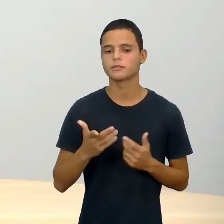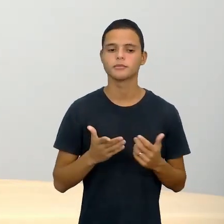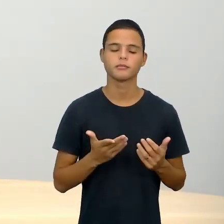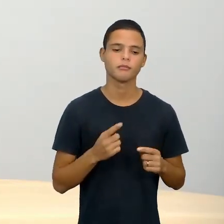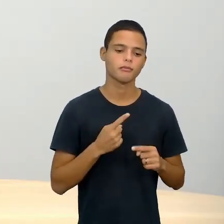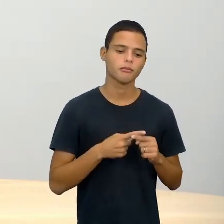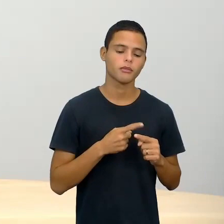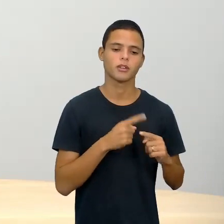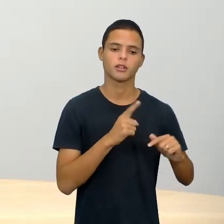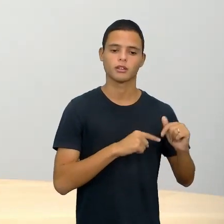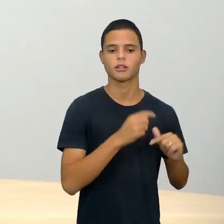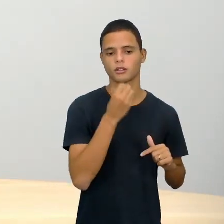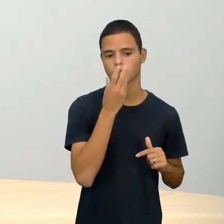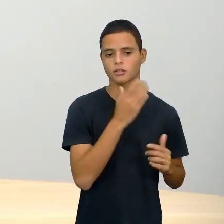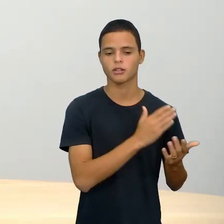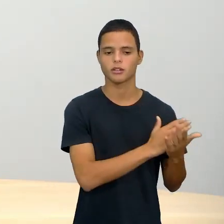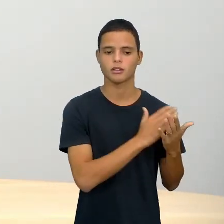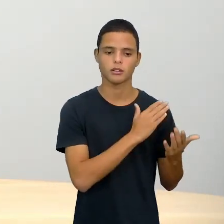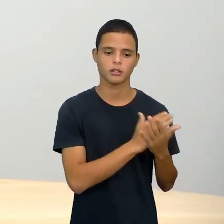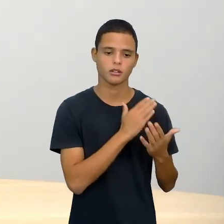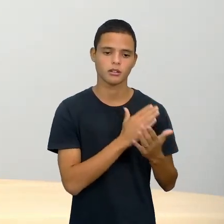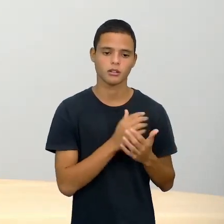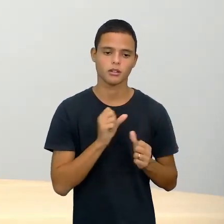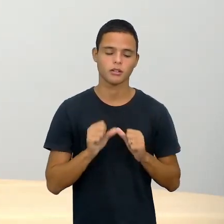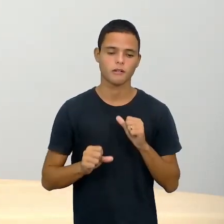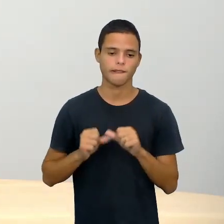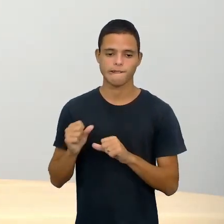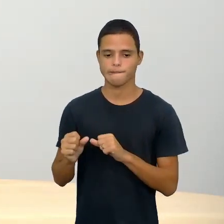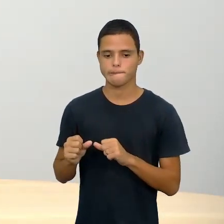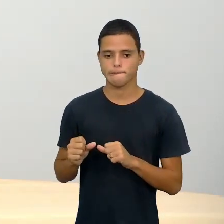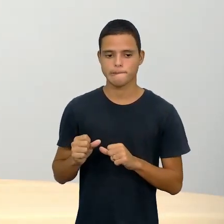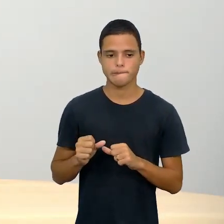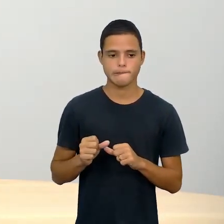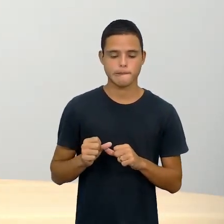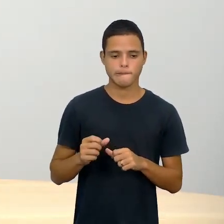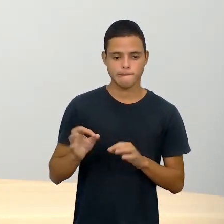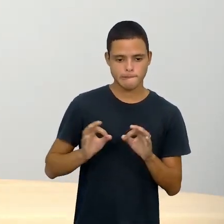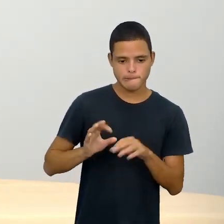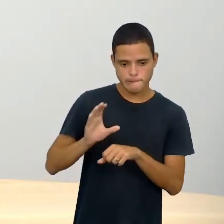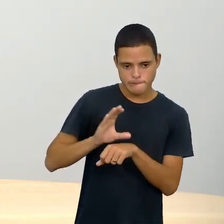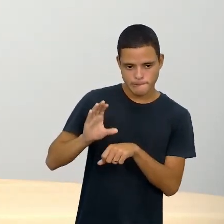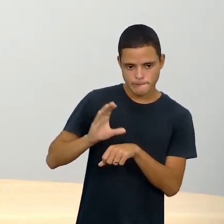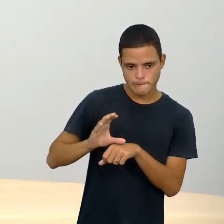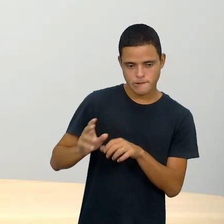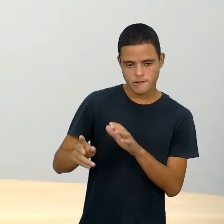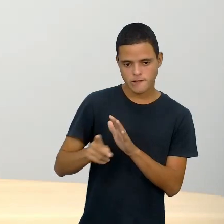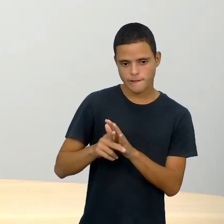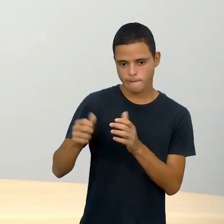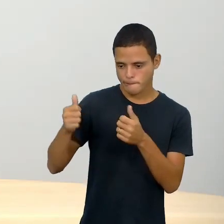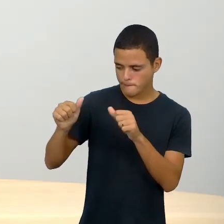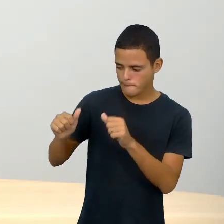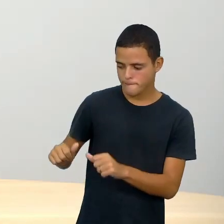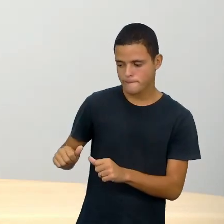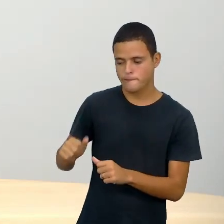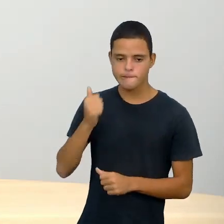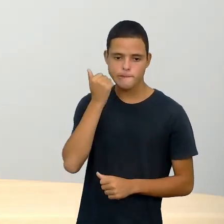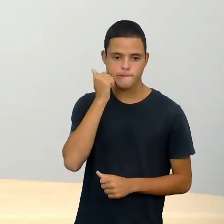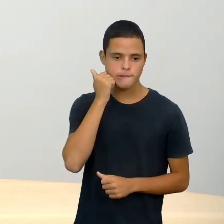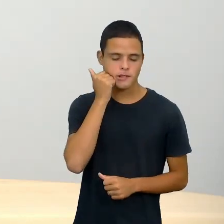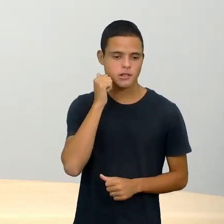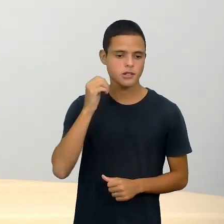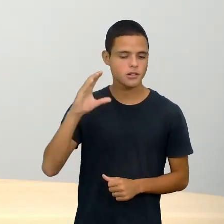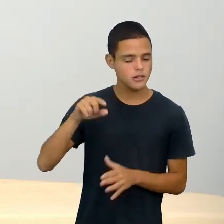porque ele traz você para a vida. E quando eu fiz um curso da Associação Brasileira de Avaliadores Científicos,